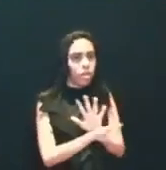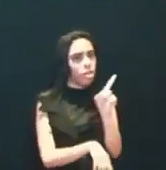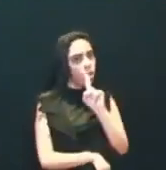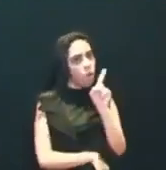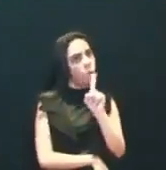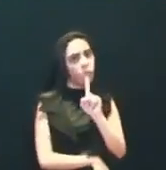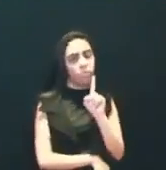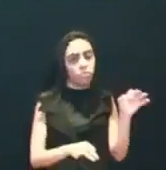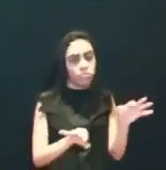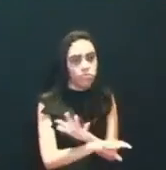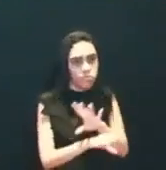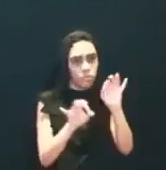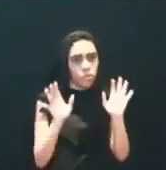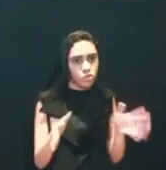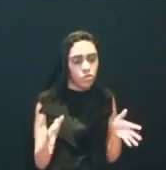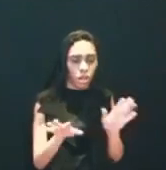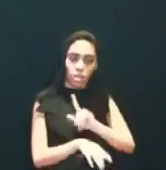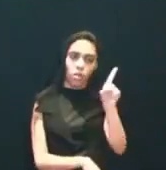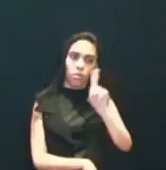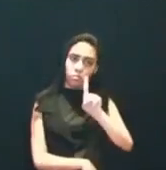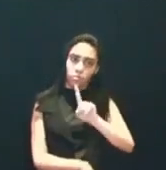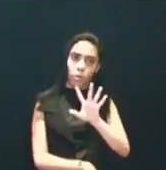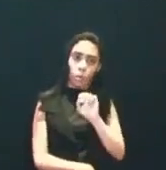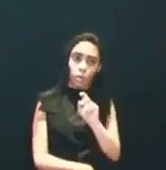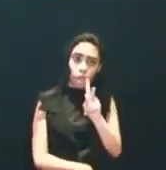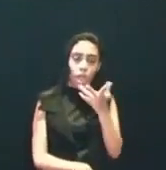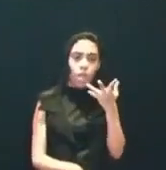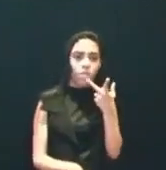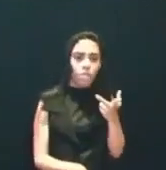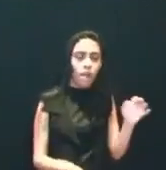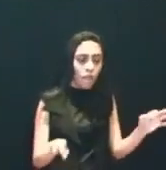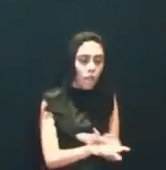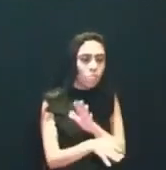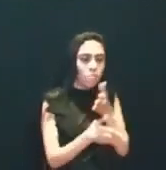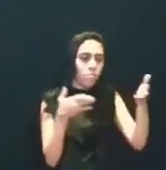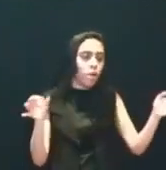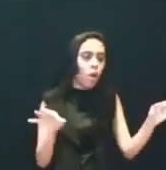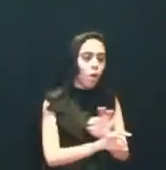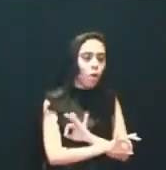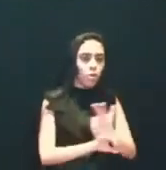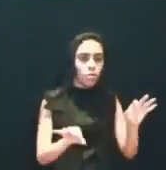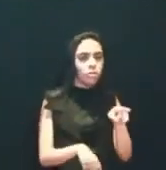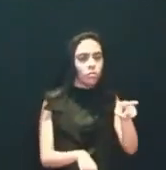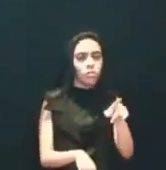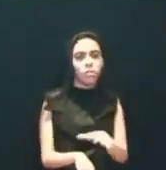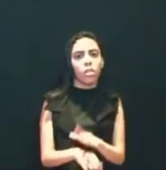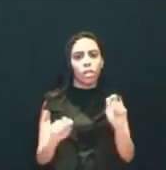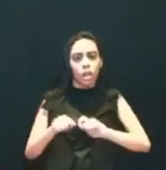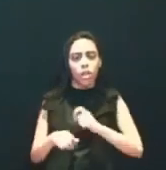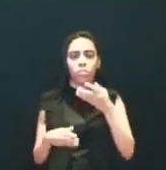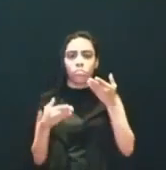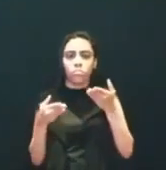Não, não é fim de linha. Tá? Hoje em dia, a gente não pode dizer mais isso. Os pacientes eles já podem se beneficiar do uso do